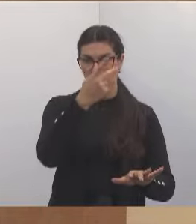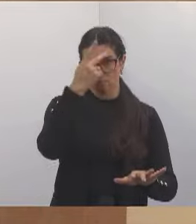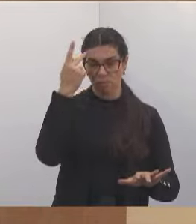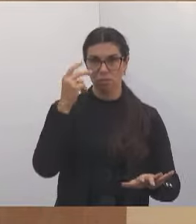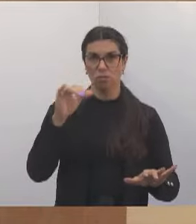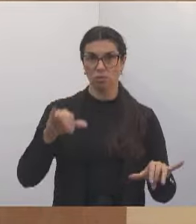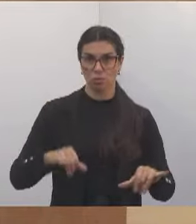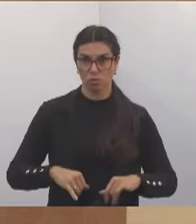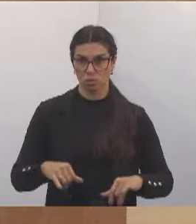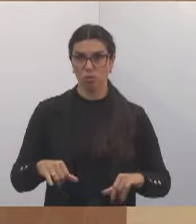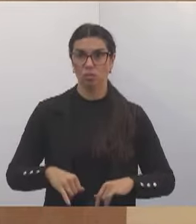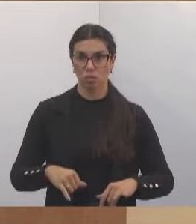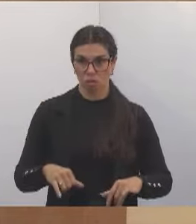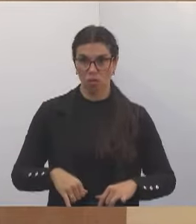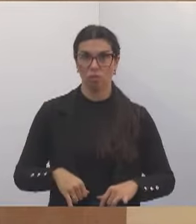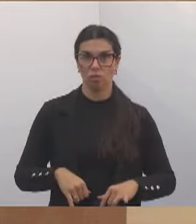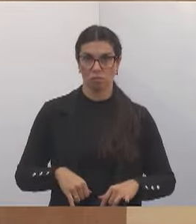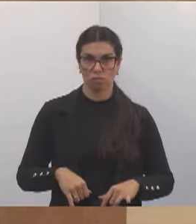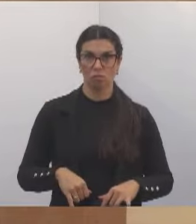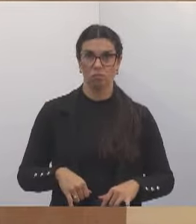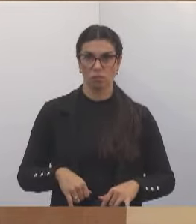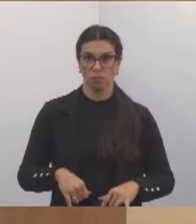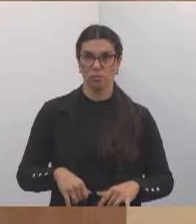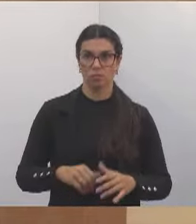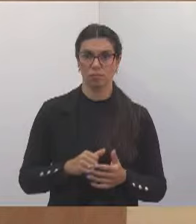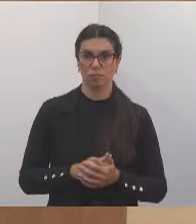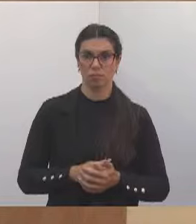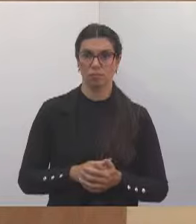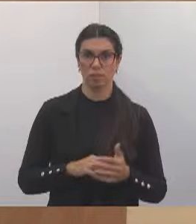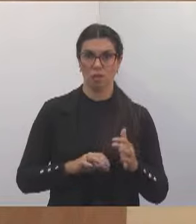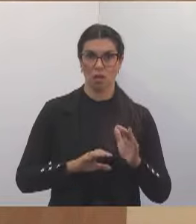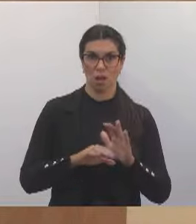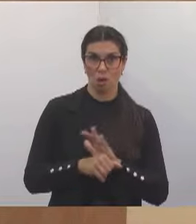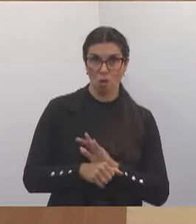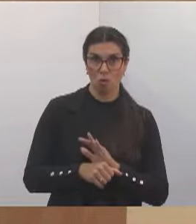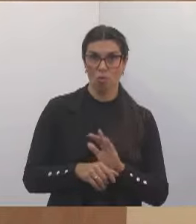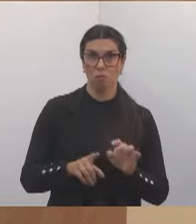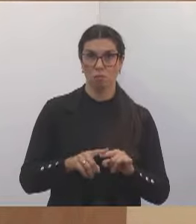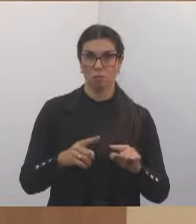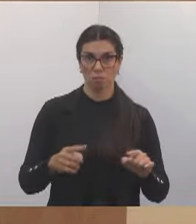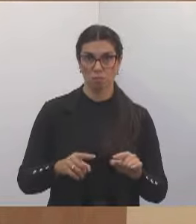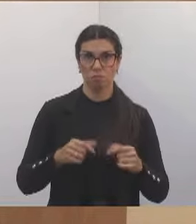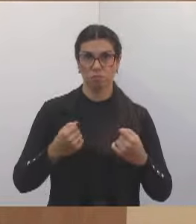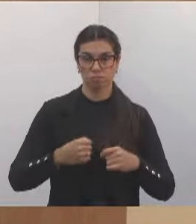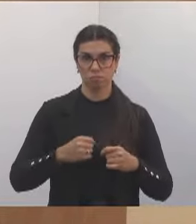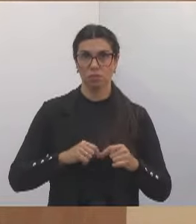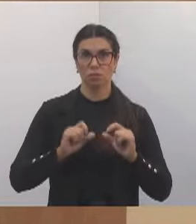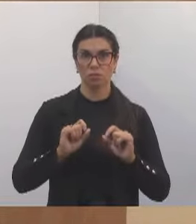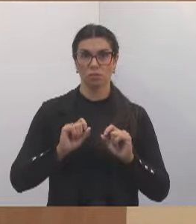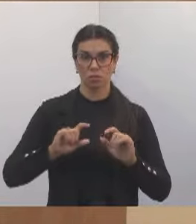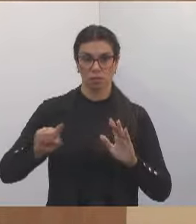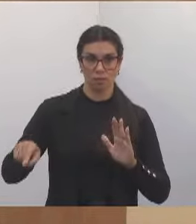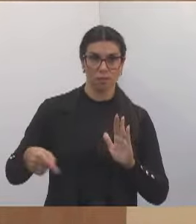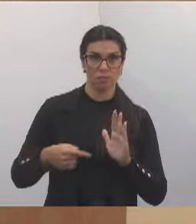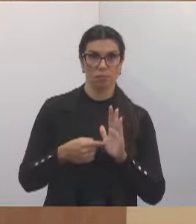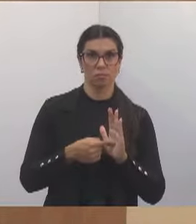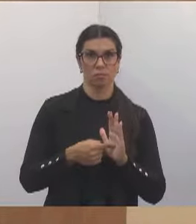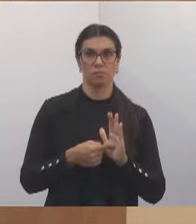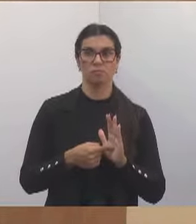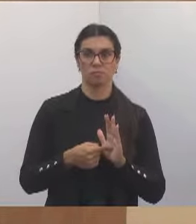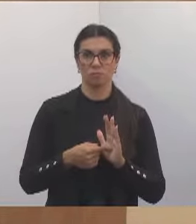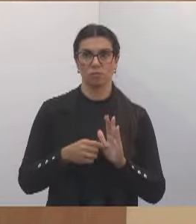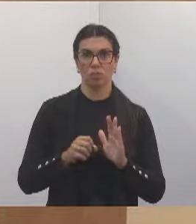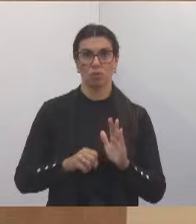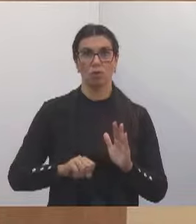câmaras também, elas devem denunciar. E a denúncia é feita aqui dentro mesmo, através aqui do nosso jurídico, ou para o